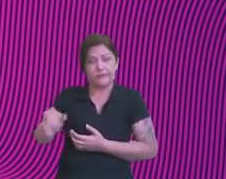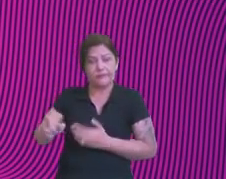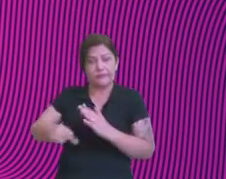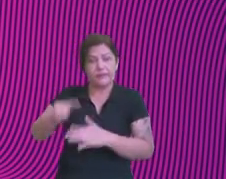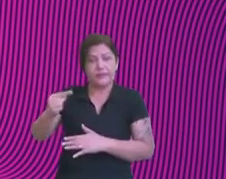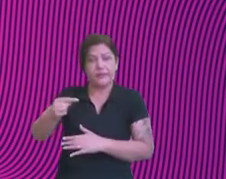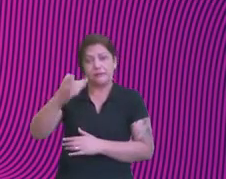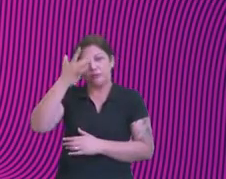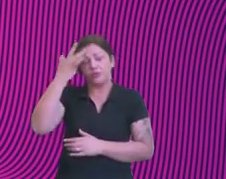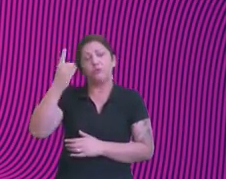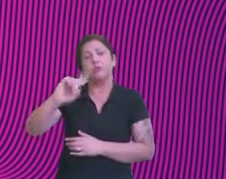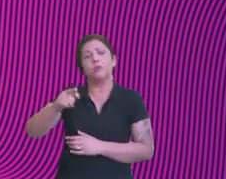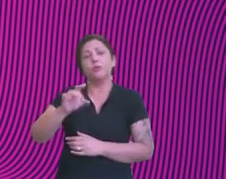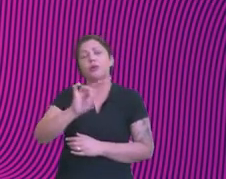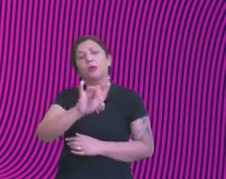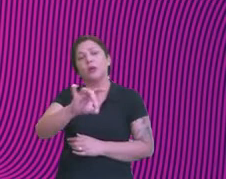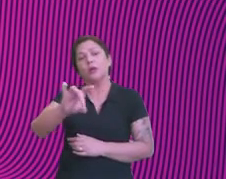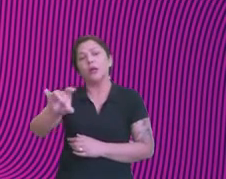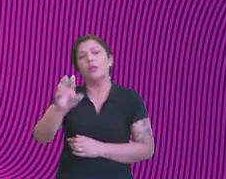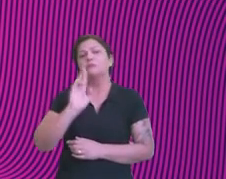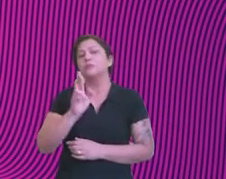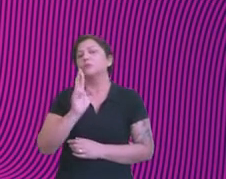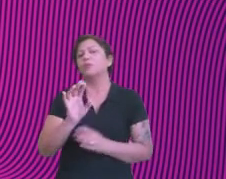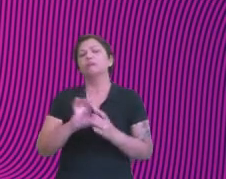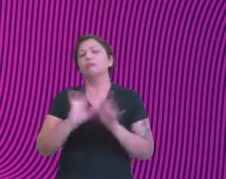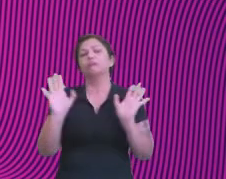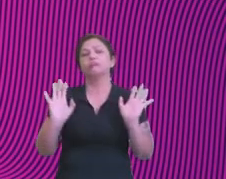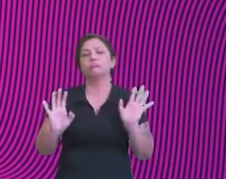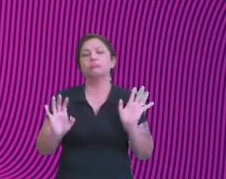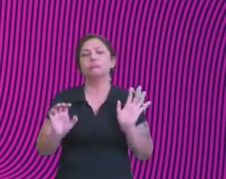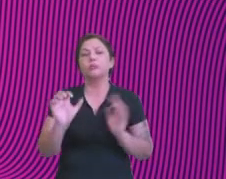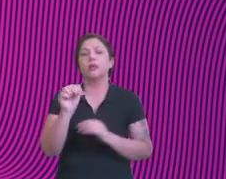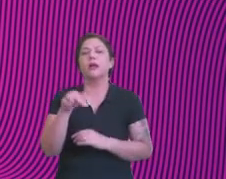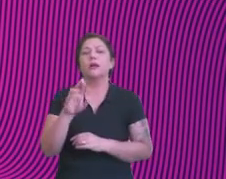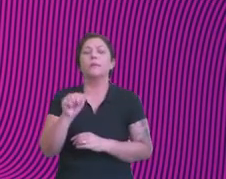a resposta. Diga lá, Armando.